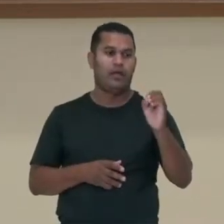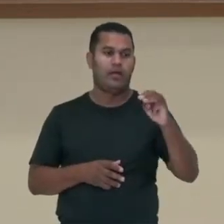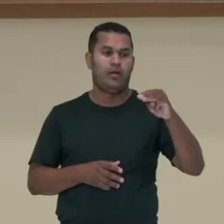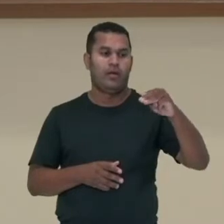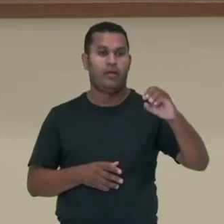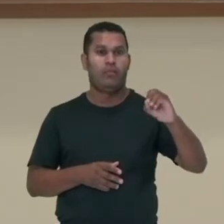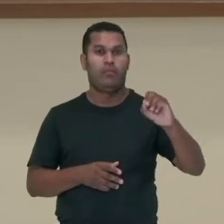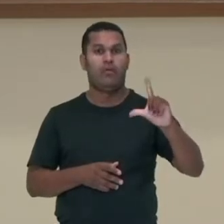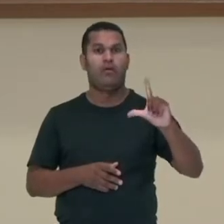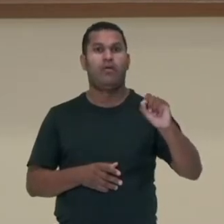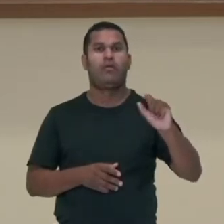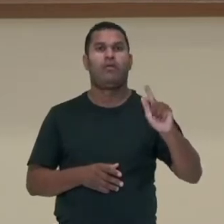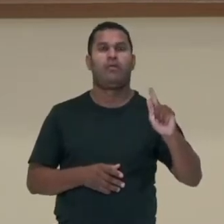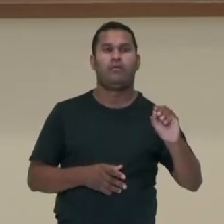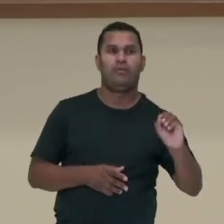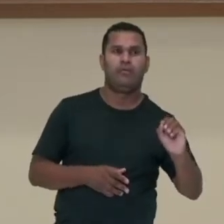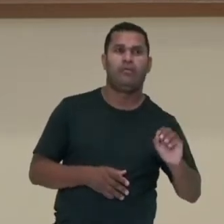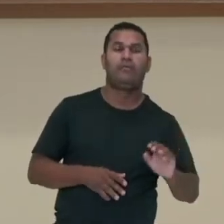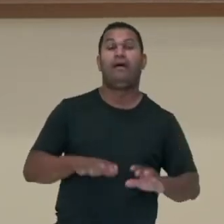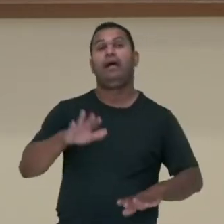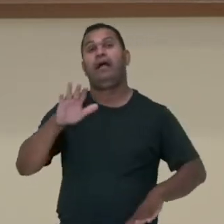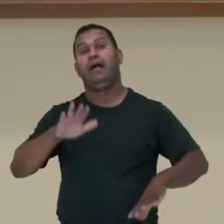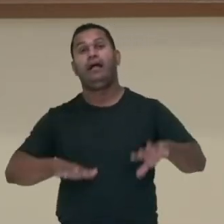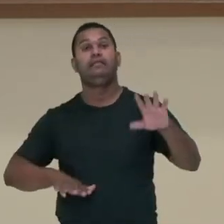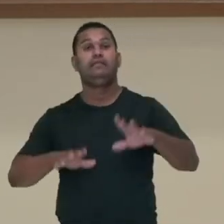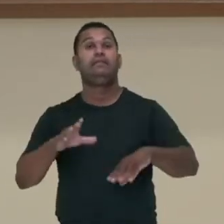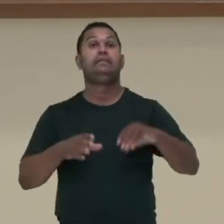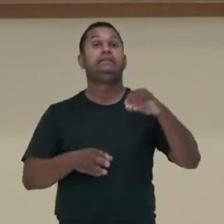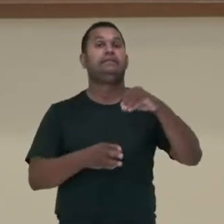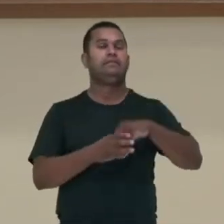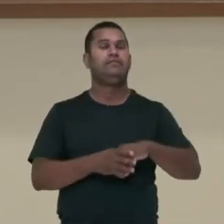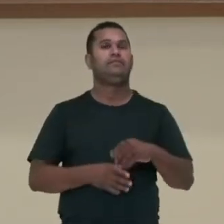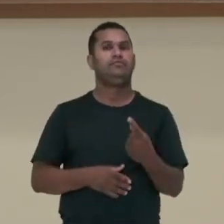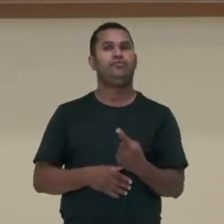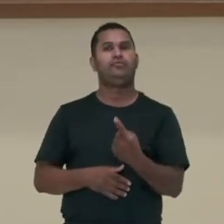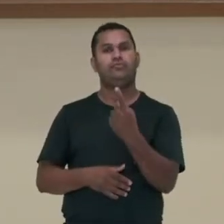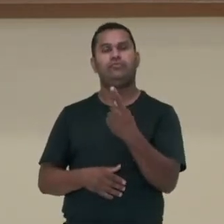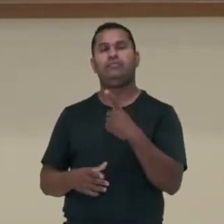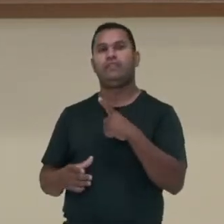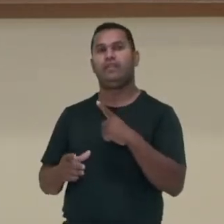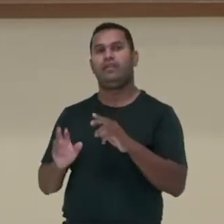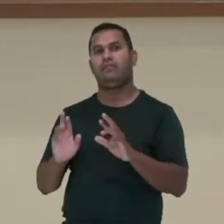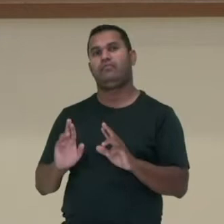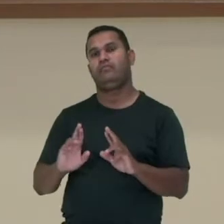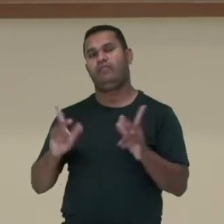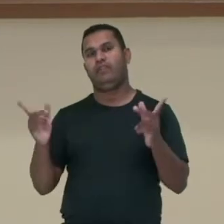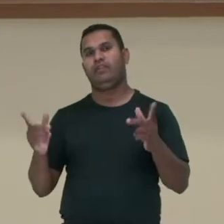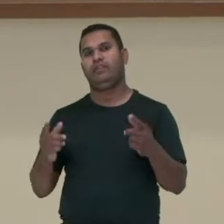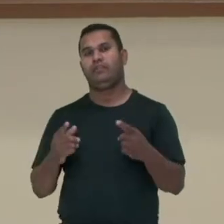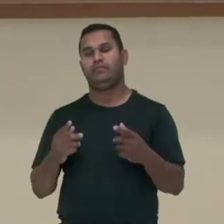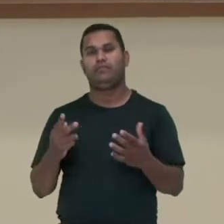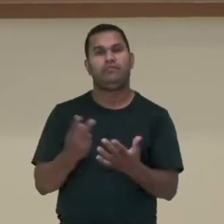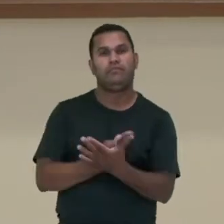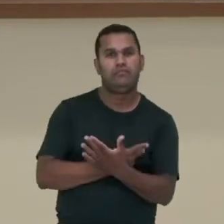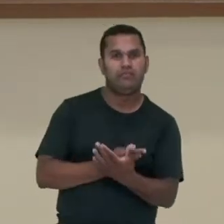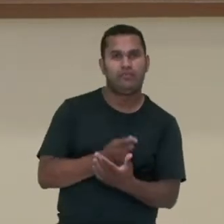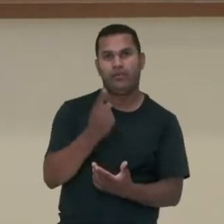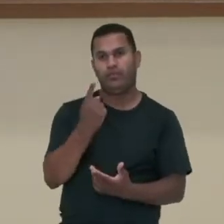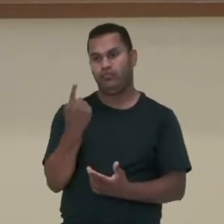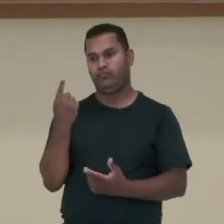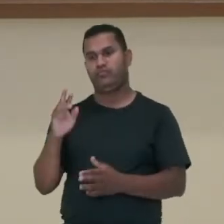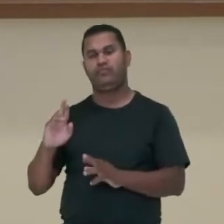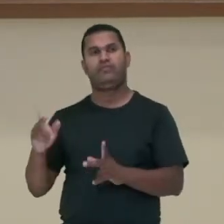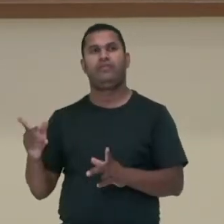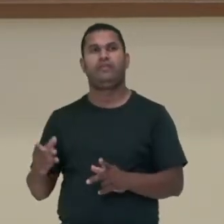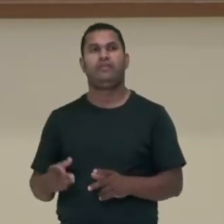um alelo diferente do cromossomo homólogo vindo do outro, né? No caso. Então, os cromossomos homólogos trazem